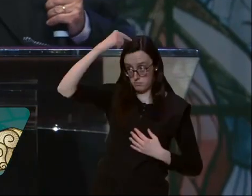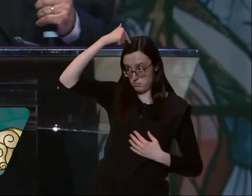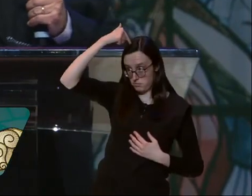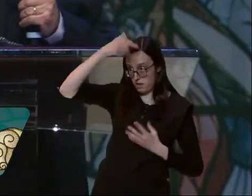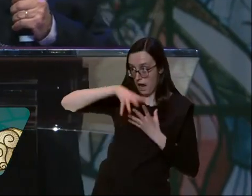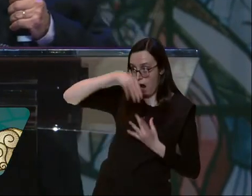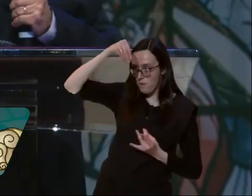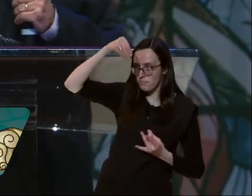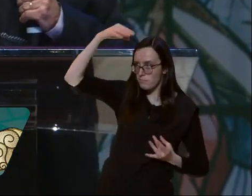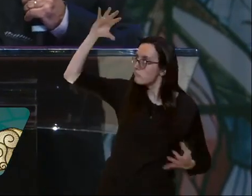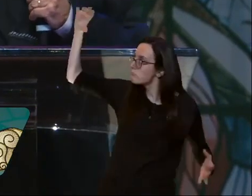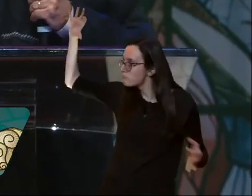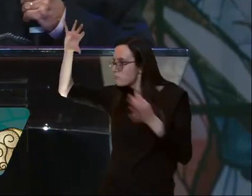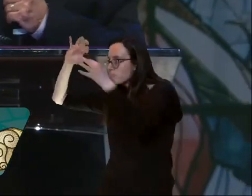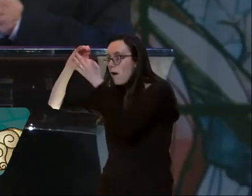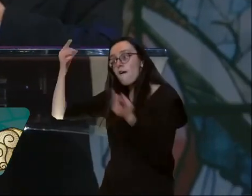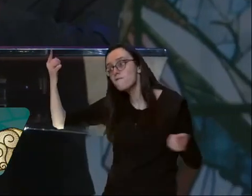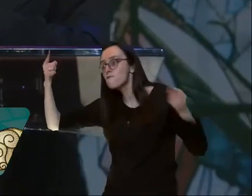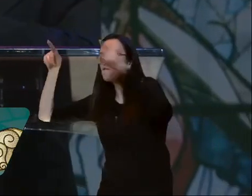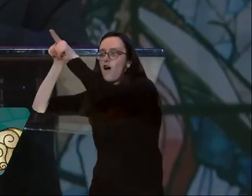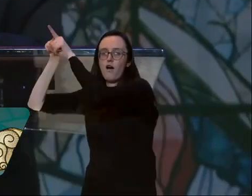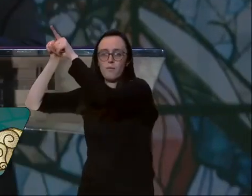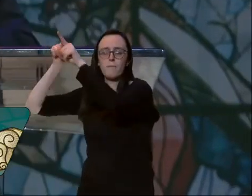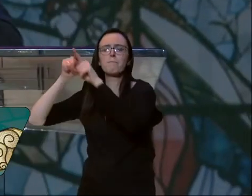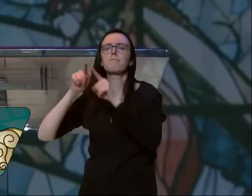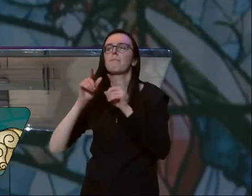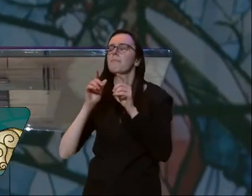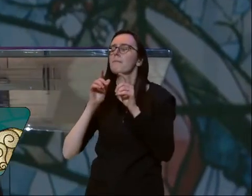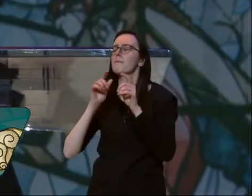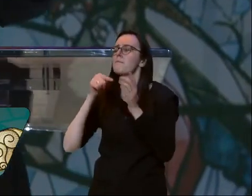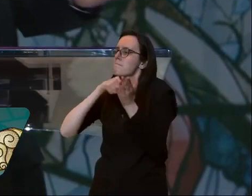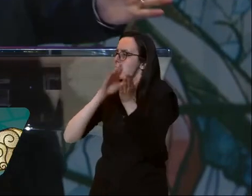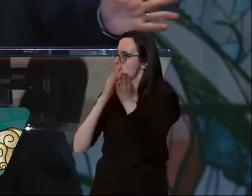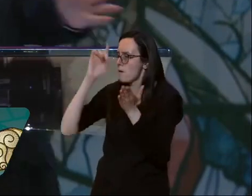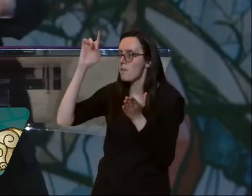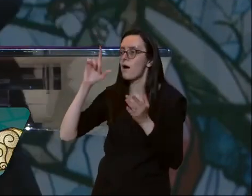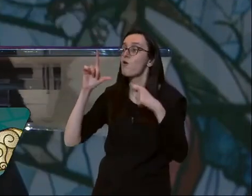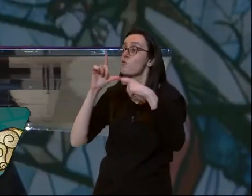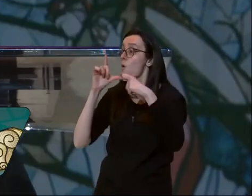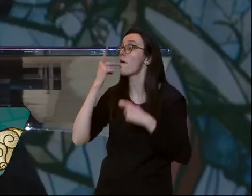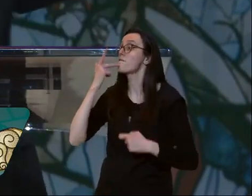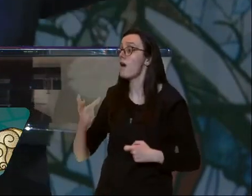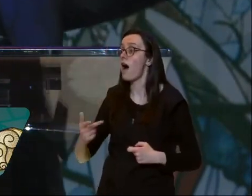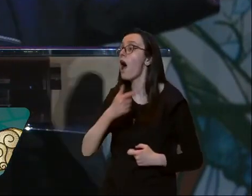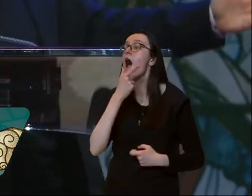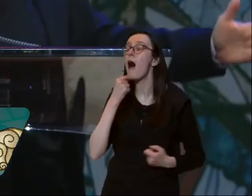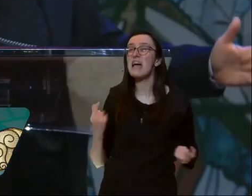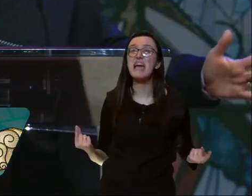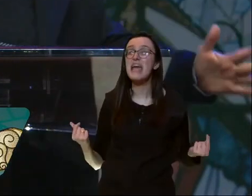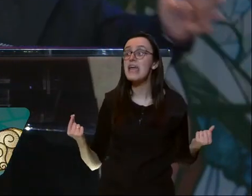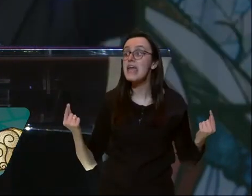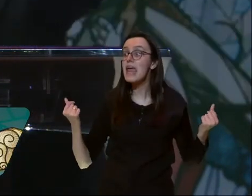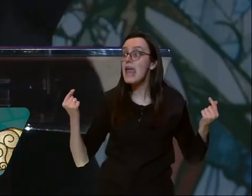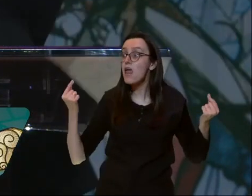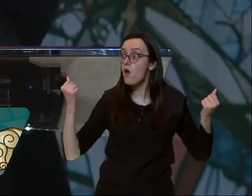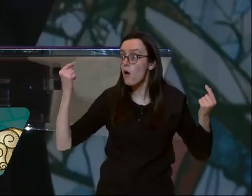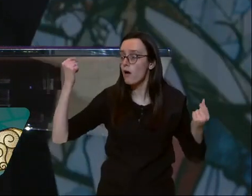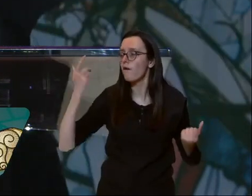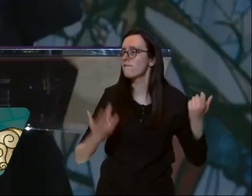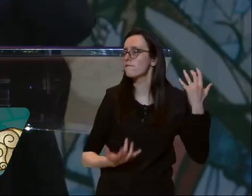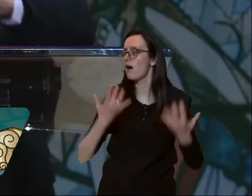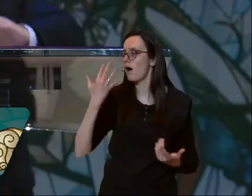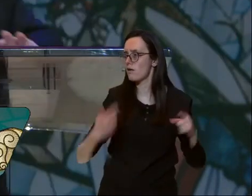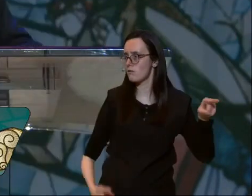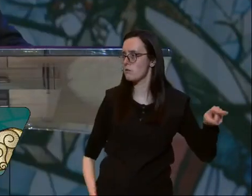deu. No livro de Lucas, Jesus diz que o rico no inferno contemplou Lázaro